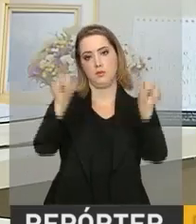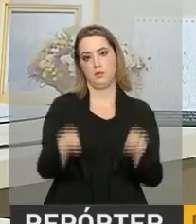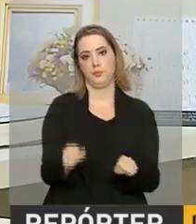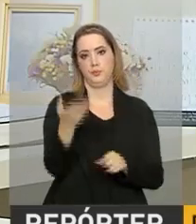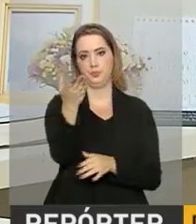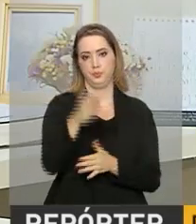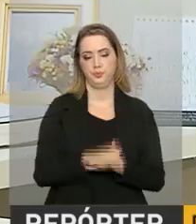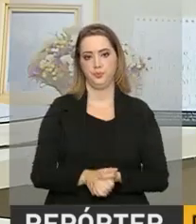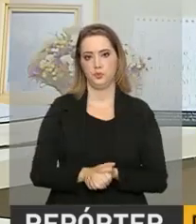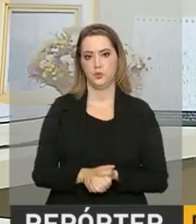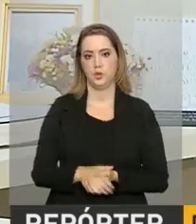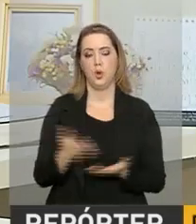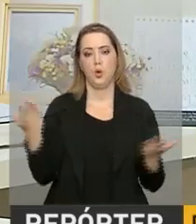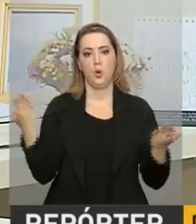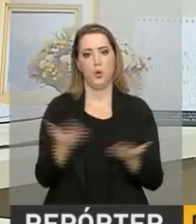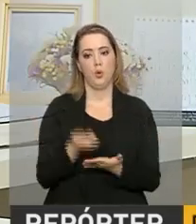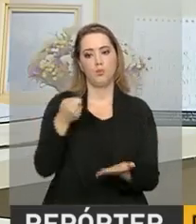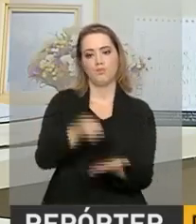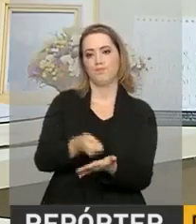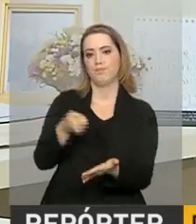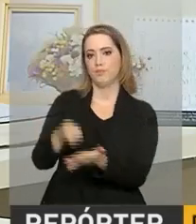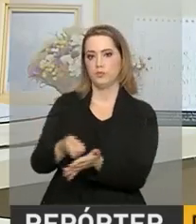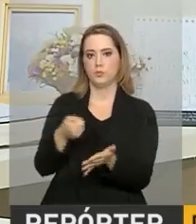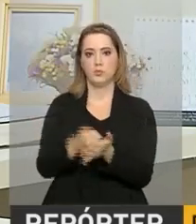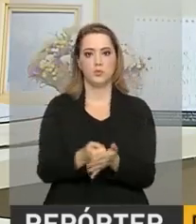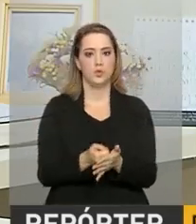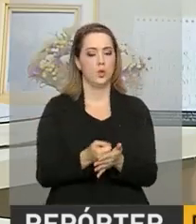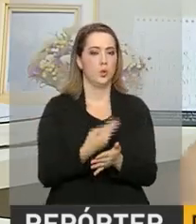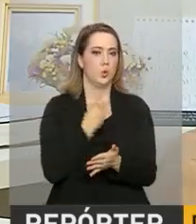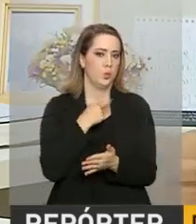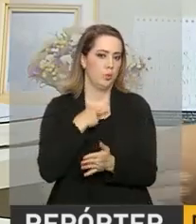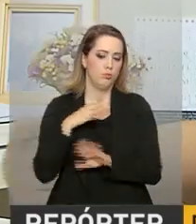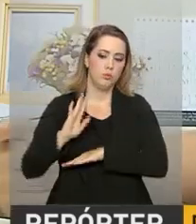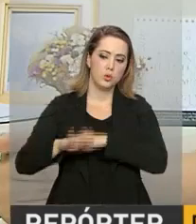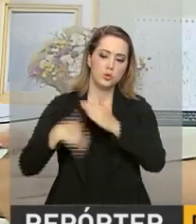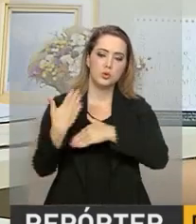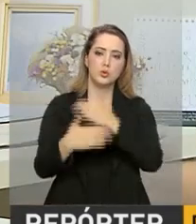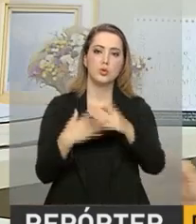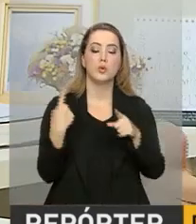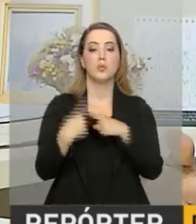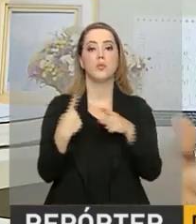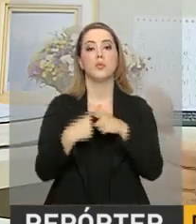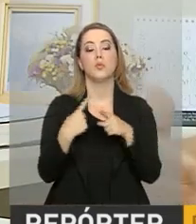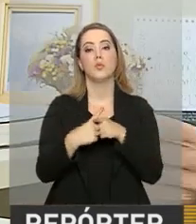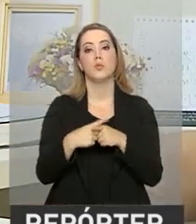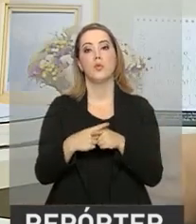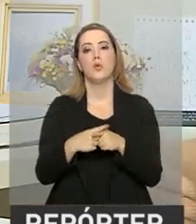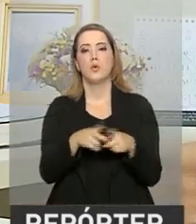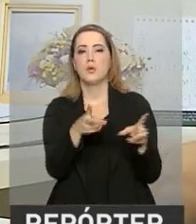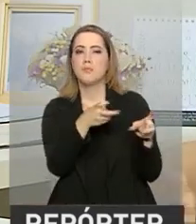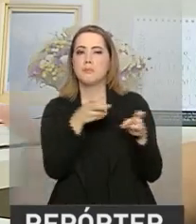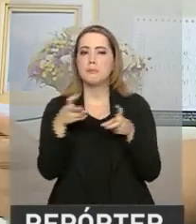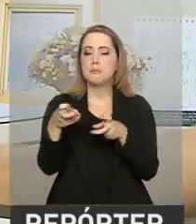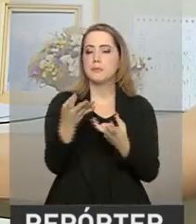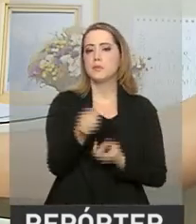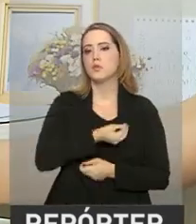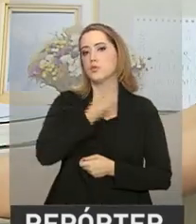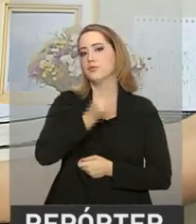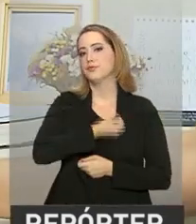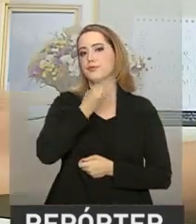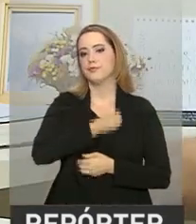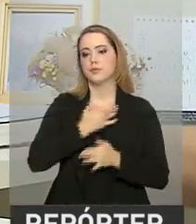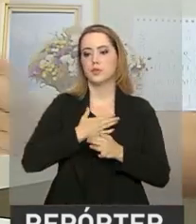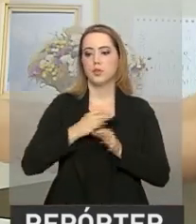caráter contributivo hoje ele não se sustenta justamente pela expectativa de vida que ele tem a cada ano e essa expectativa de